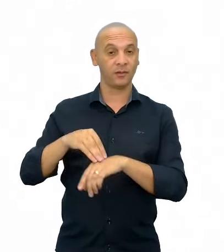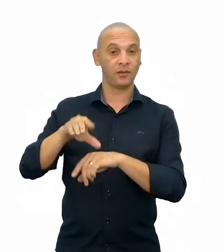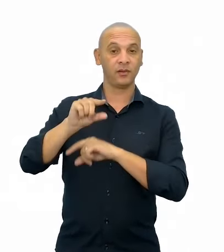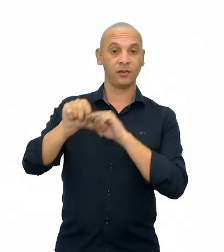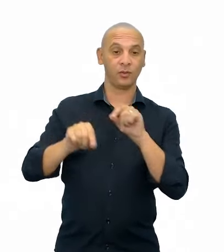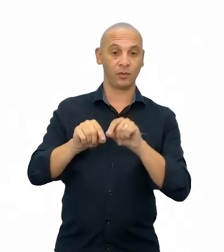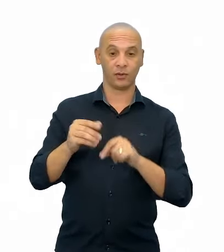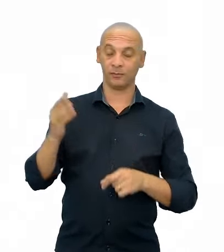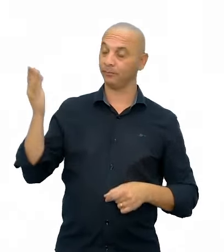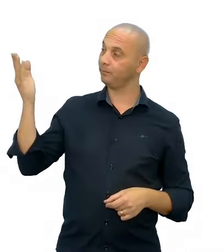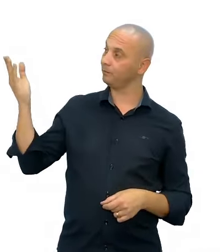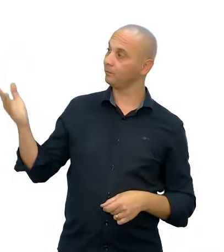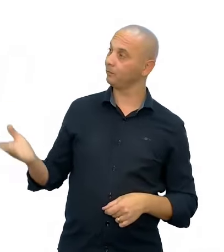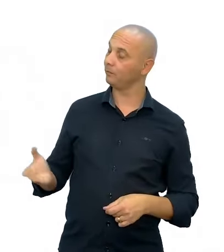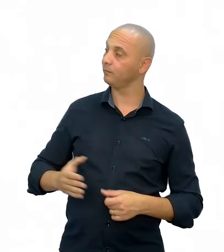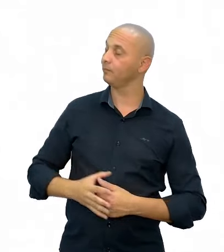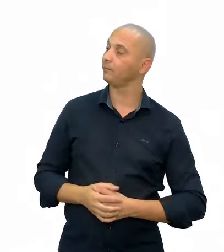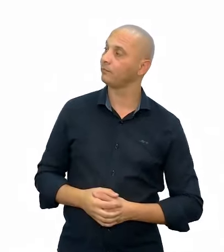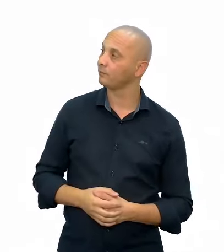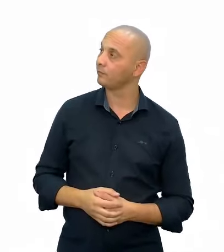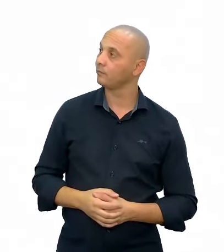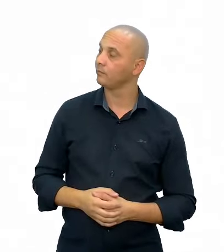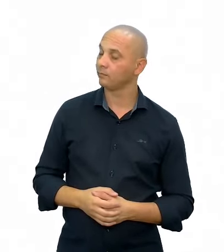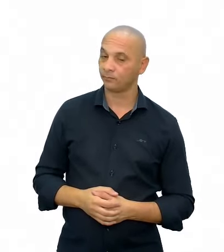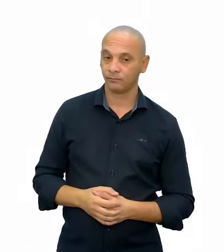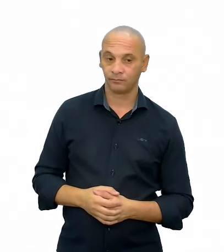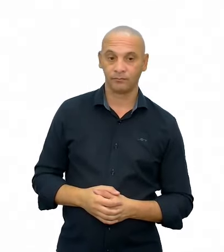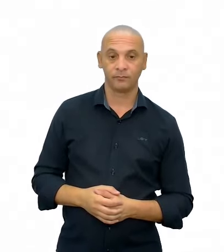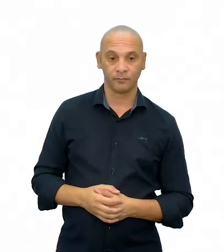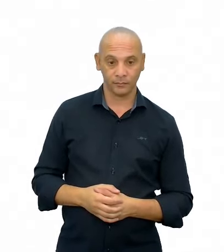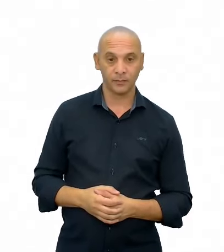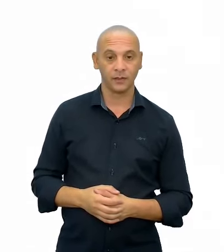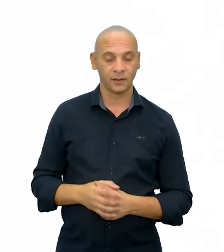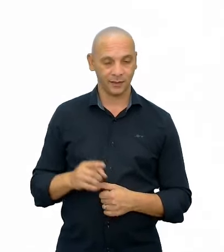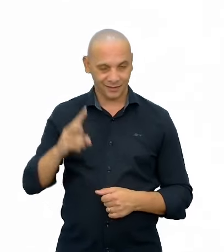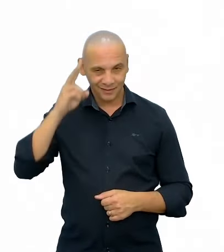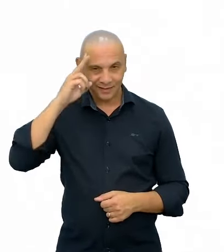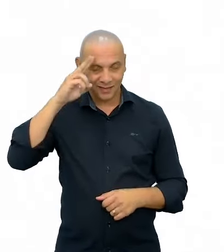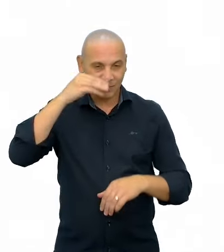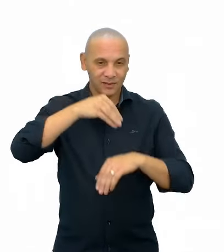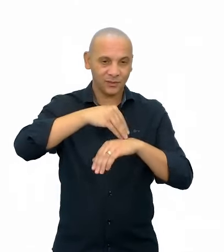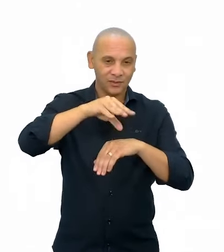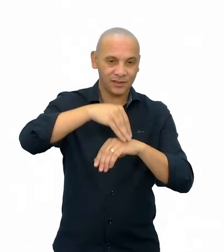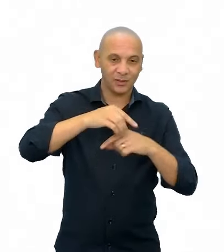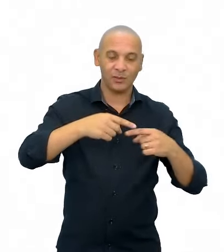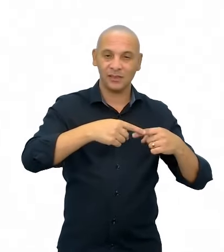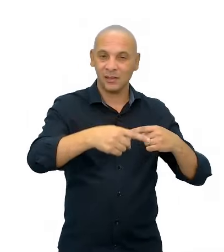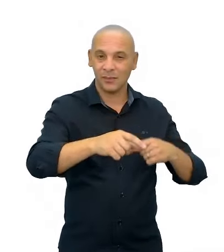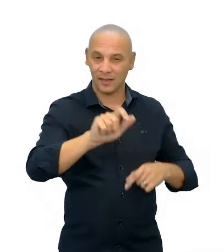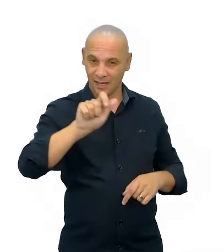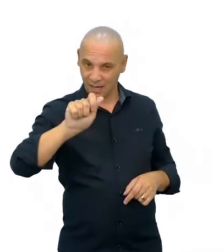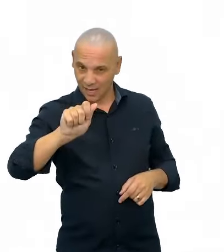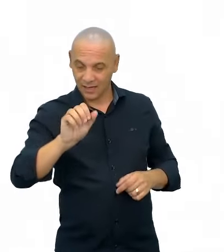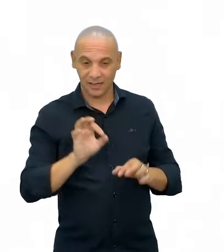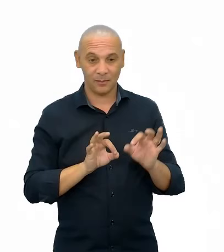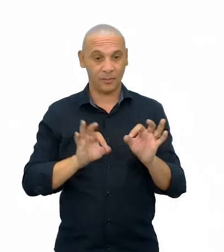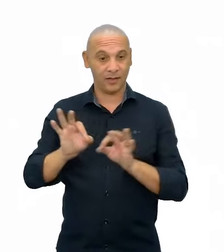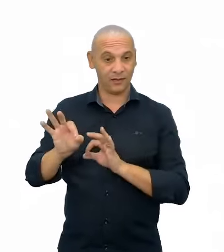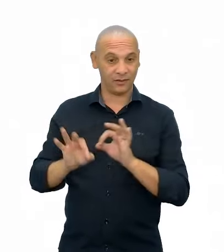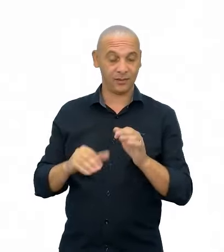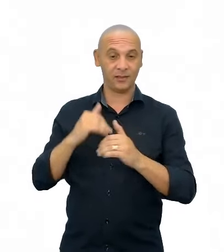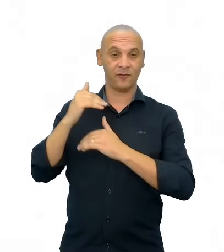sugerimos as seguintes etapas. Revendo lá aquelas sugestões da semana A, no início do planejamento